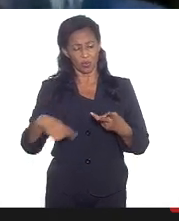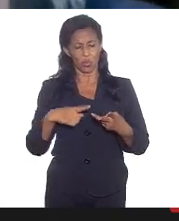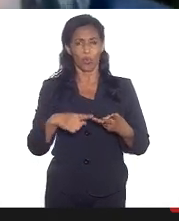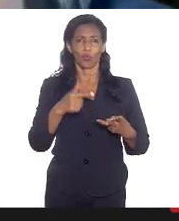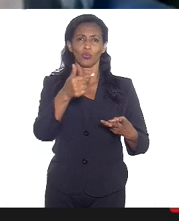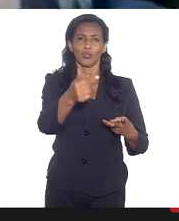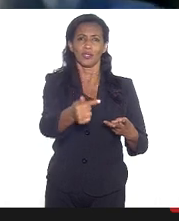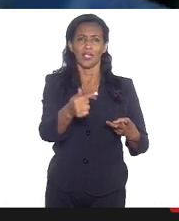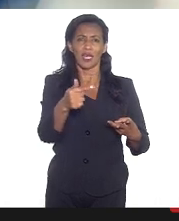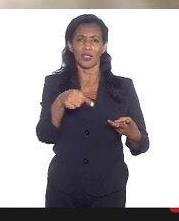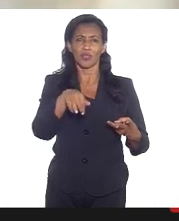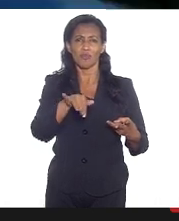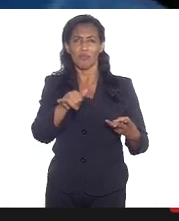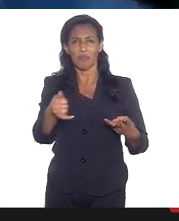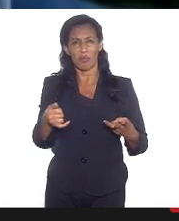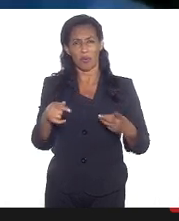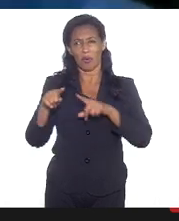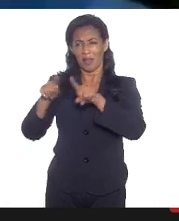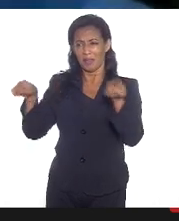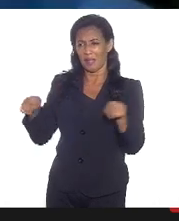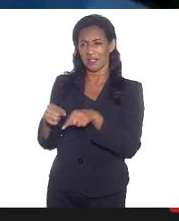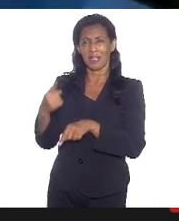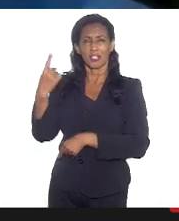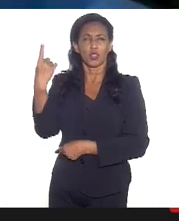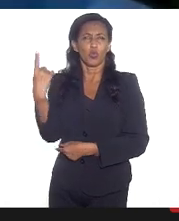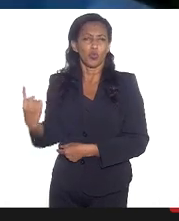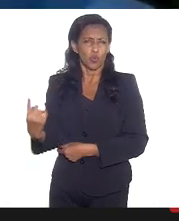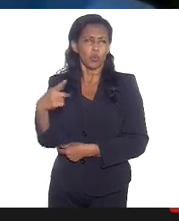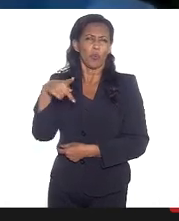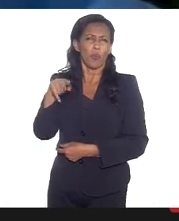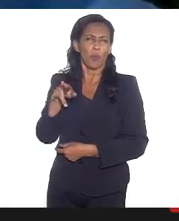de 7 bilhões na sala de um único procurador.